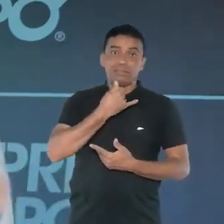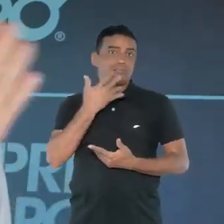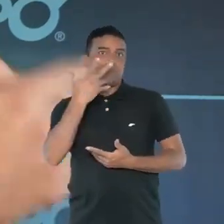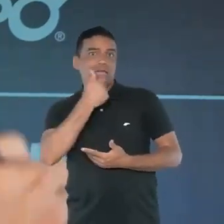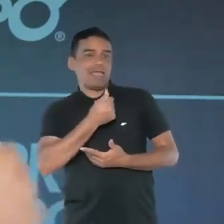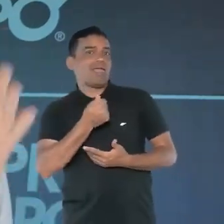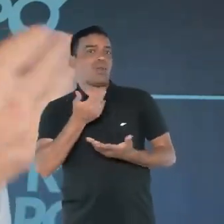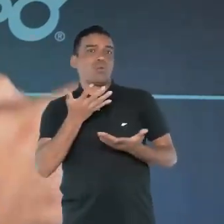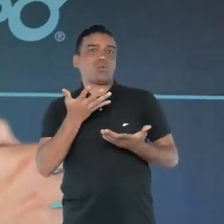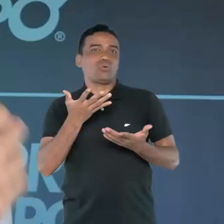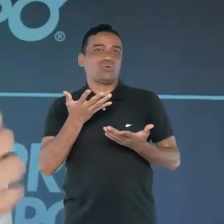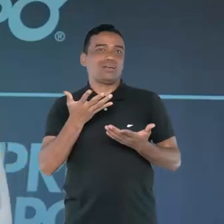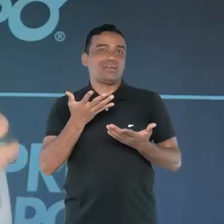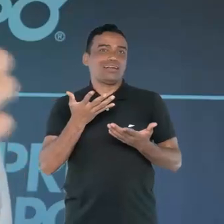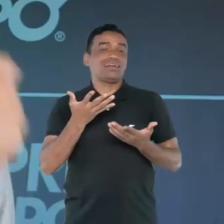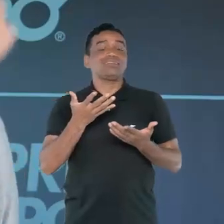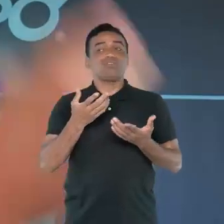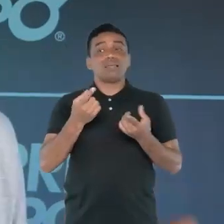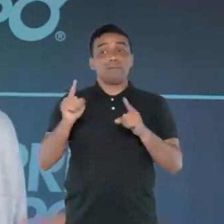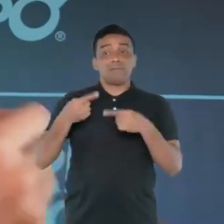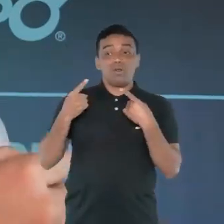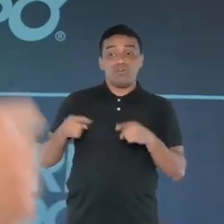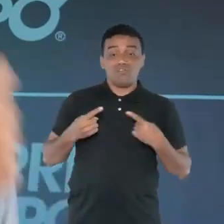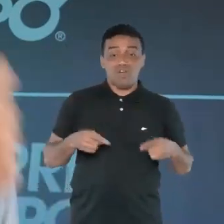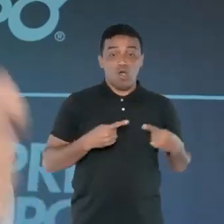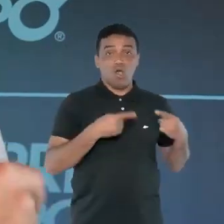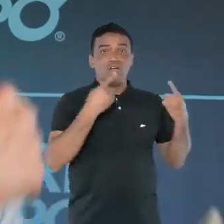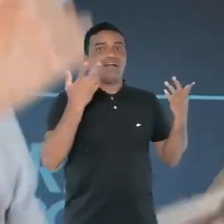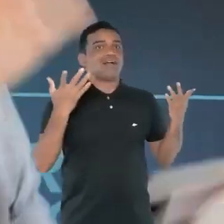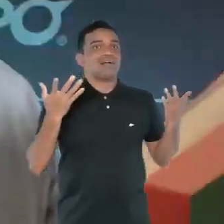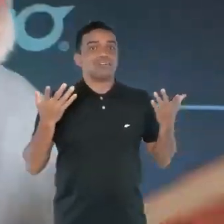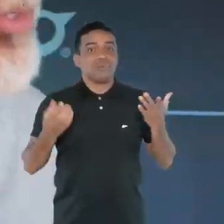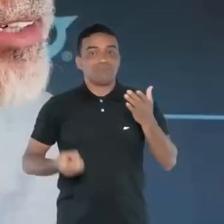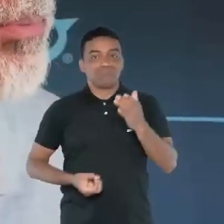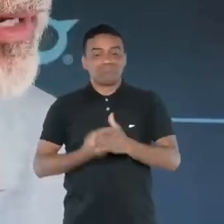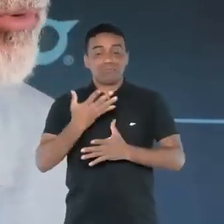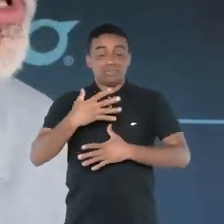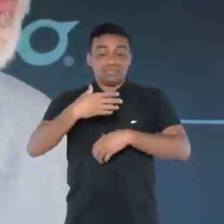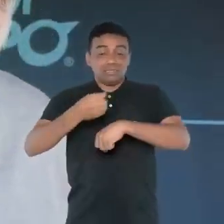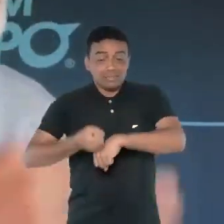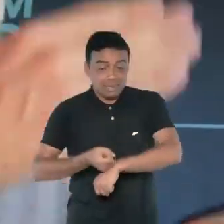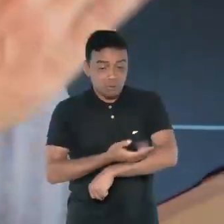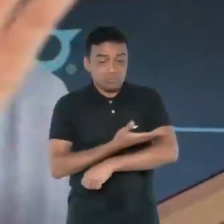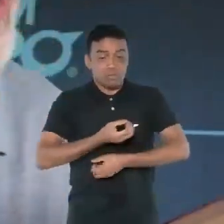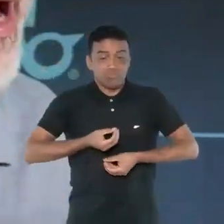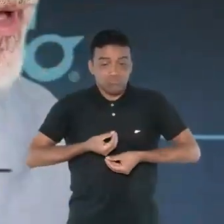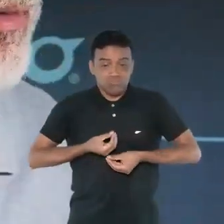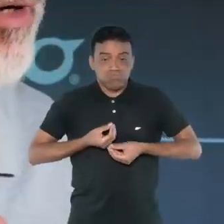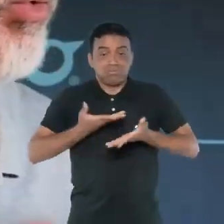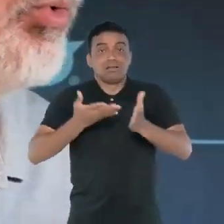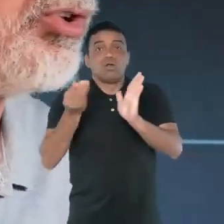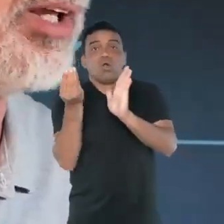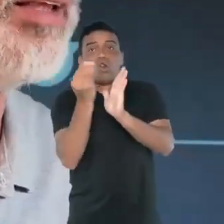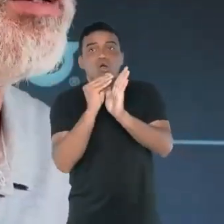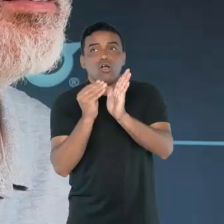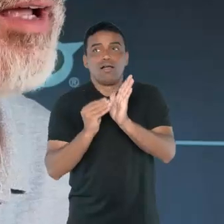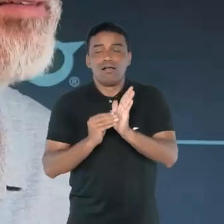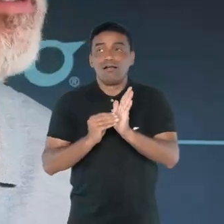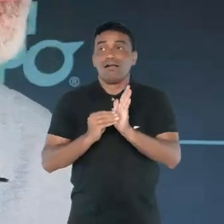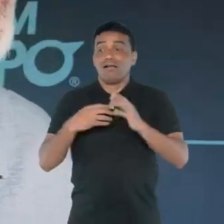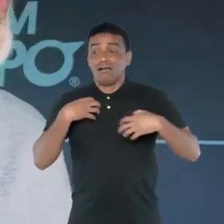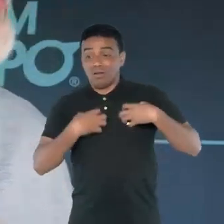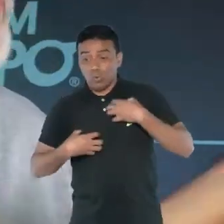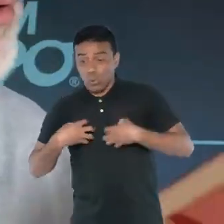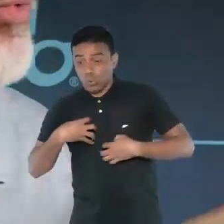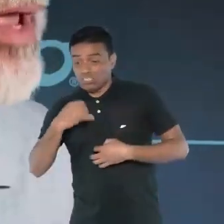se sente mais provocado a trazer os seus sentimentos? Nesse lugar da angústia, da